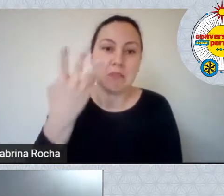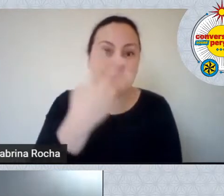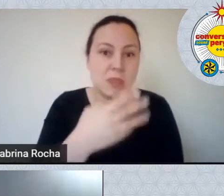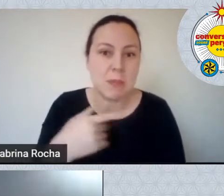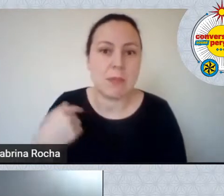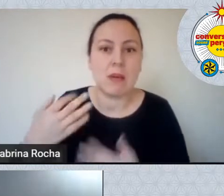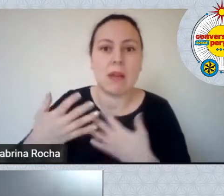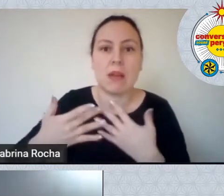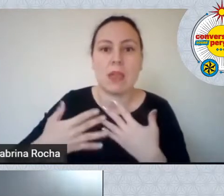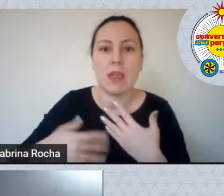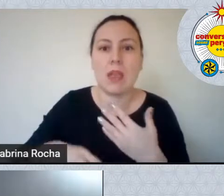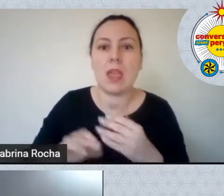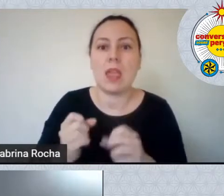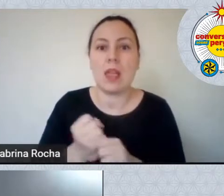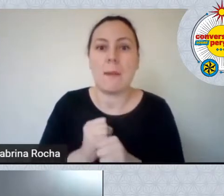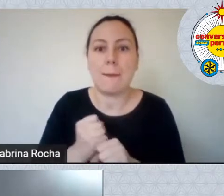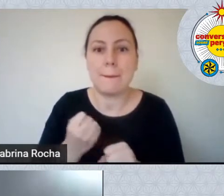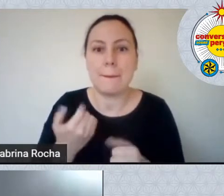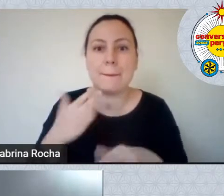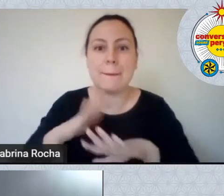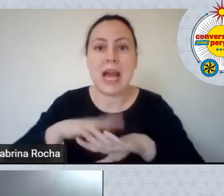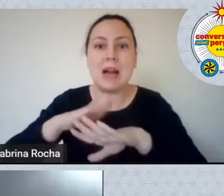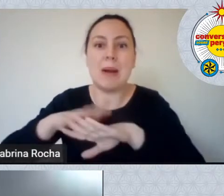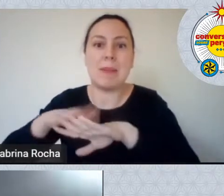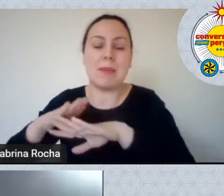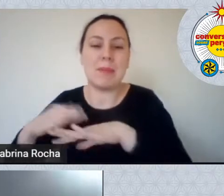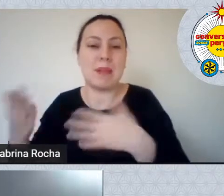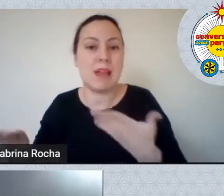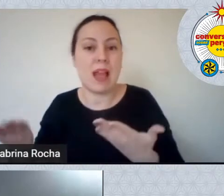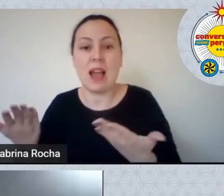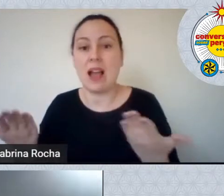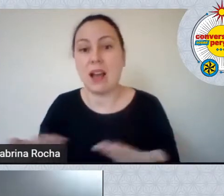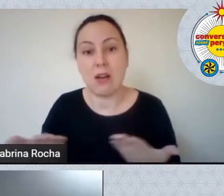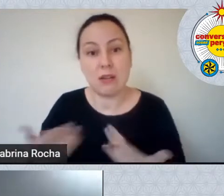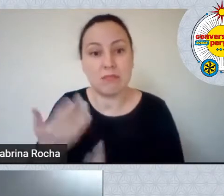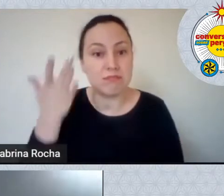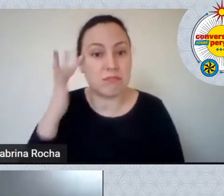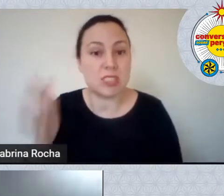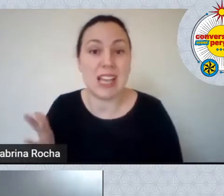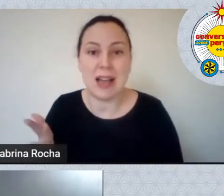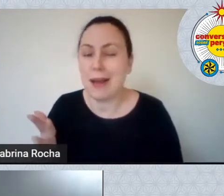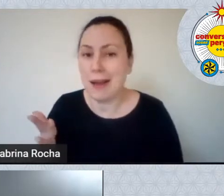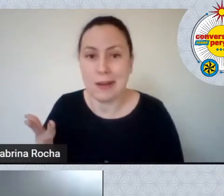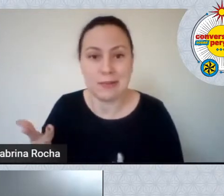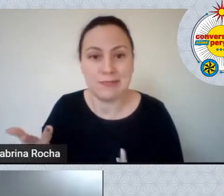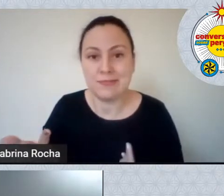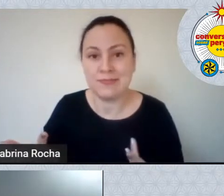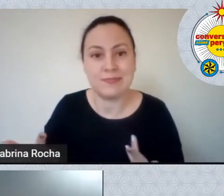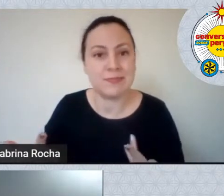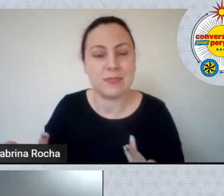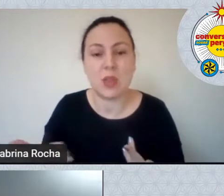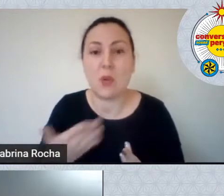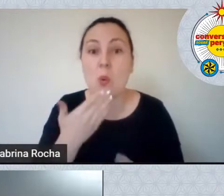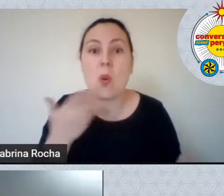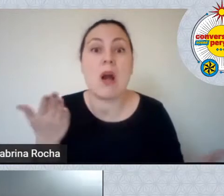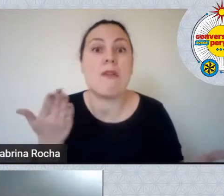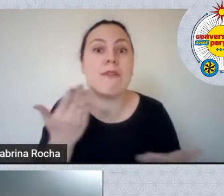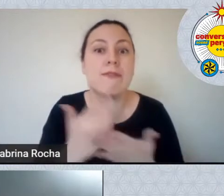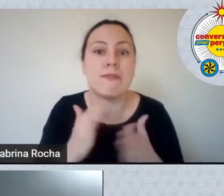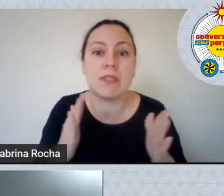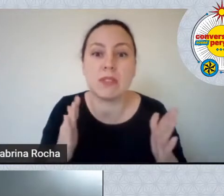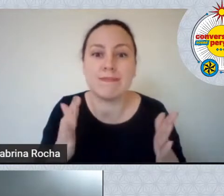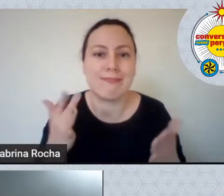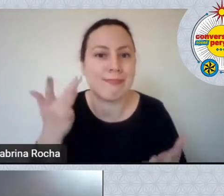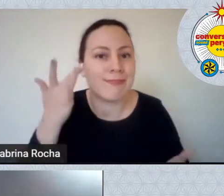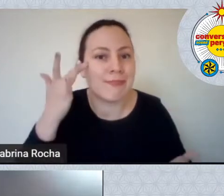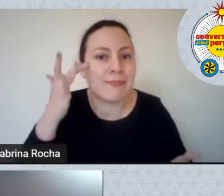e distintamente, né? Uma voz só, e que não tem data muito certa para o fim. Né?